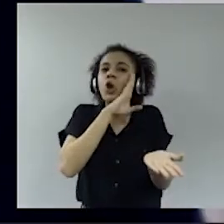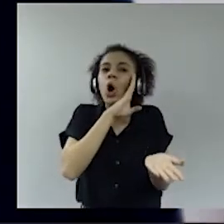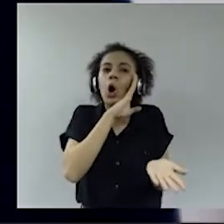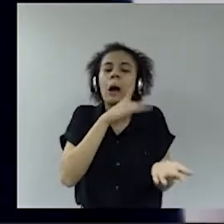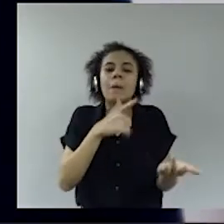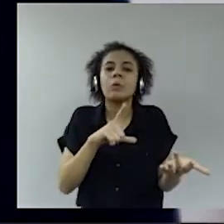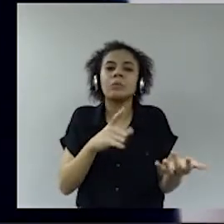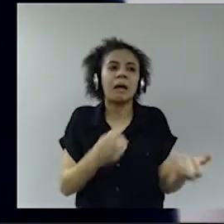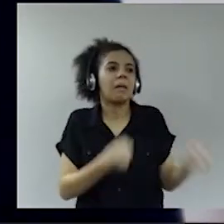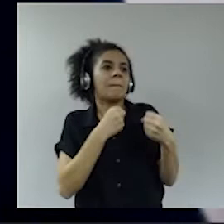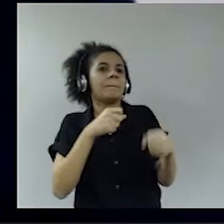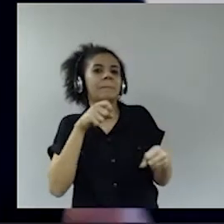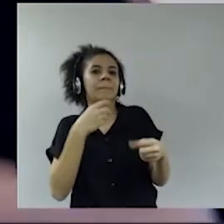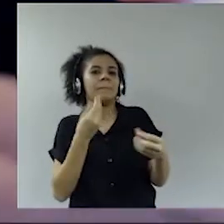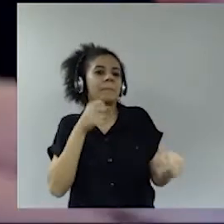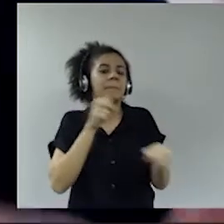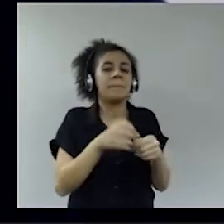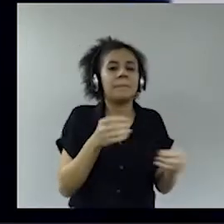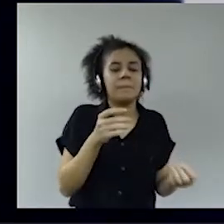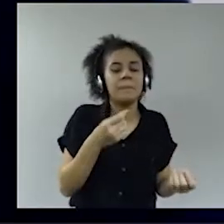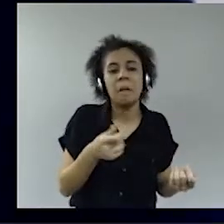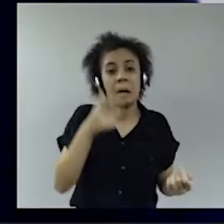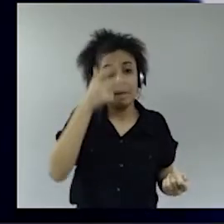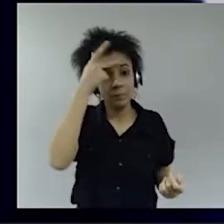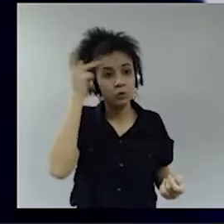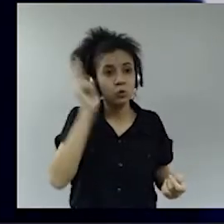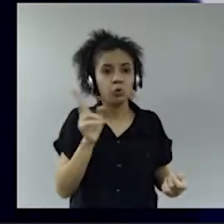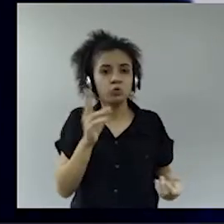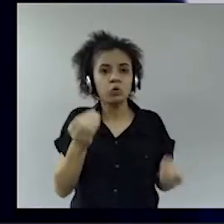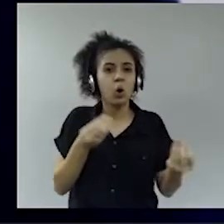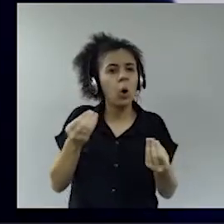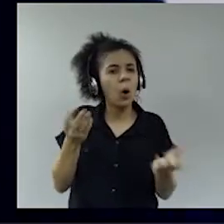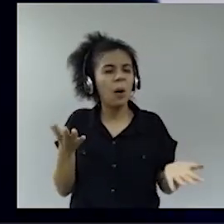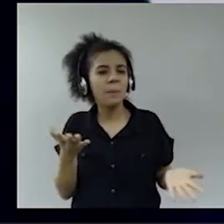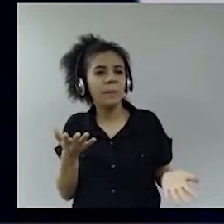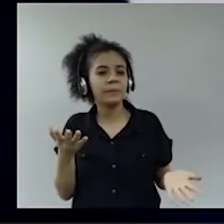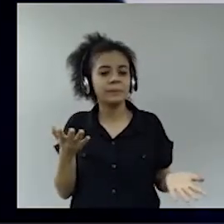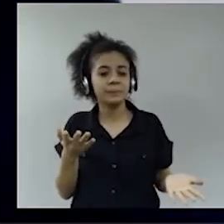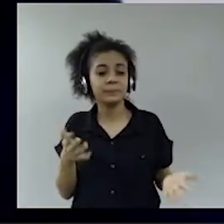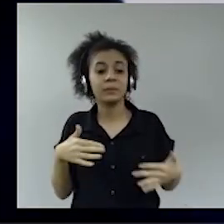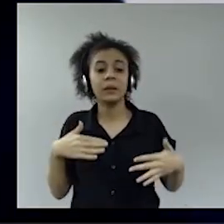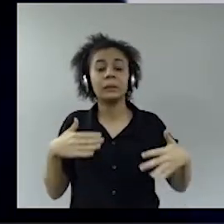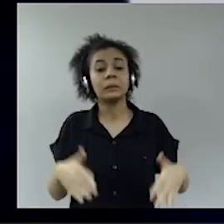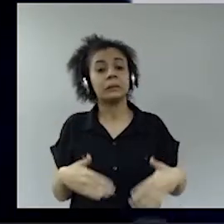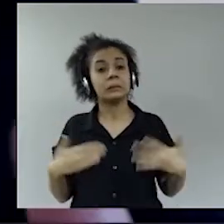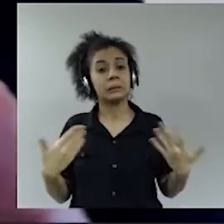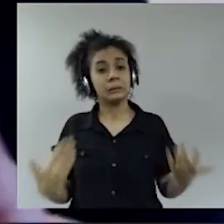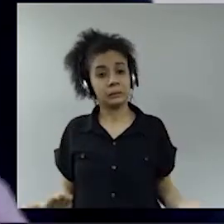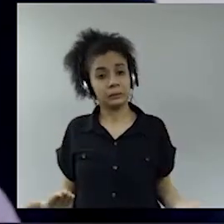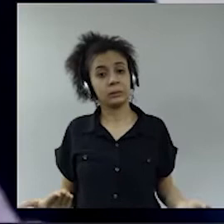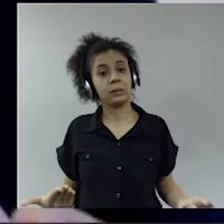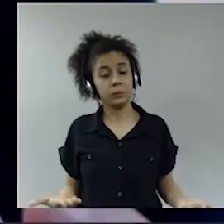repulsa não eram necessários, essa pessoa não usou com moderação. Então,